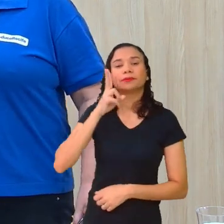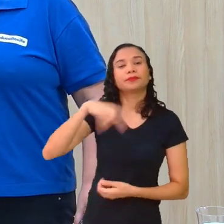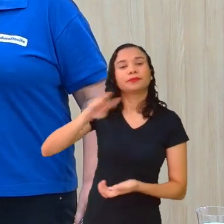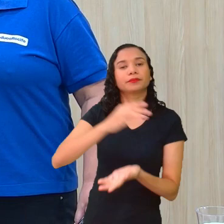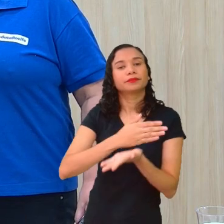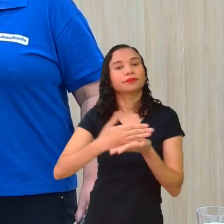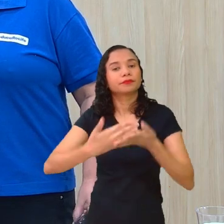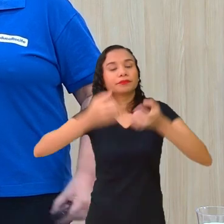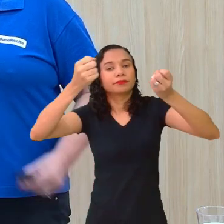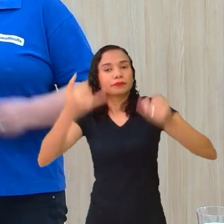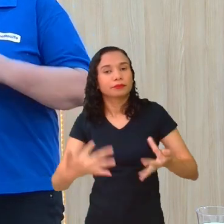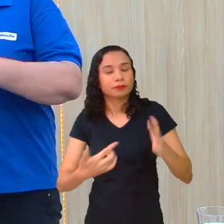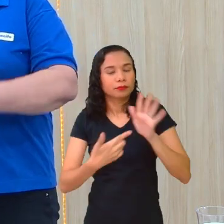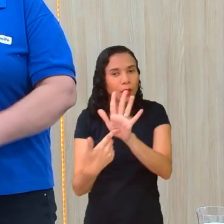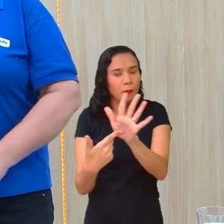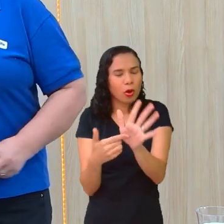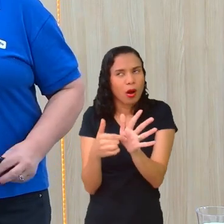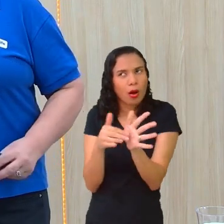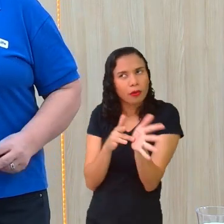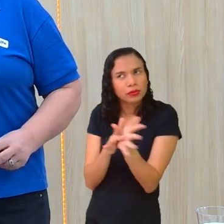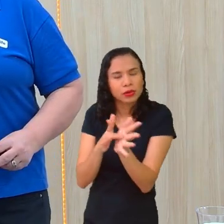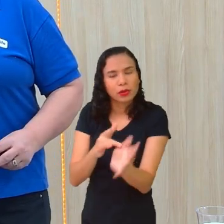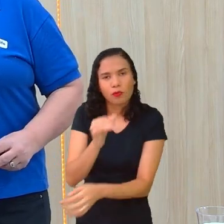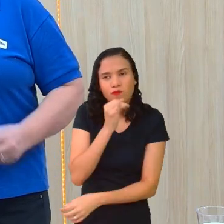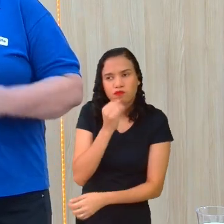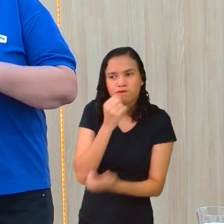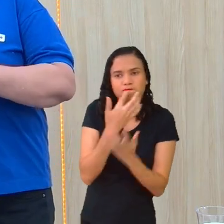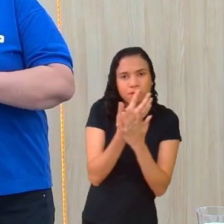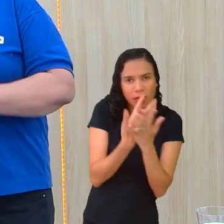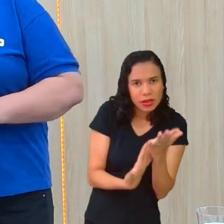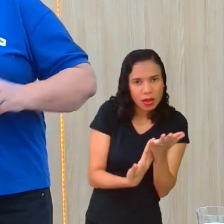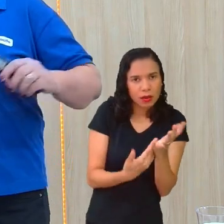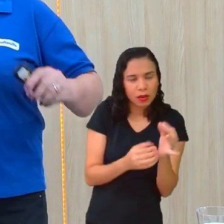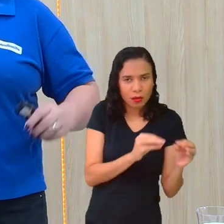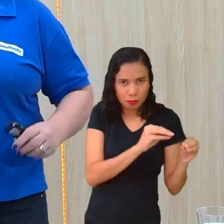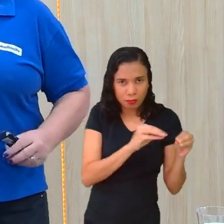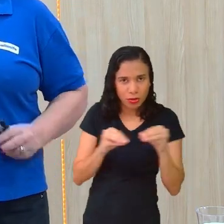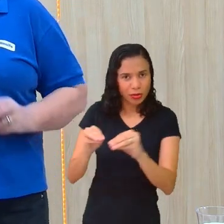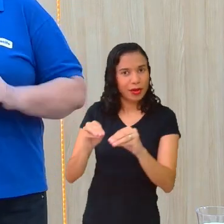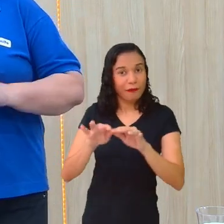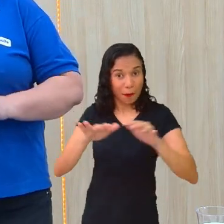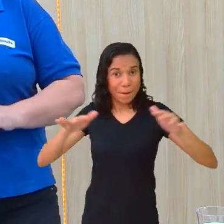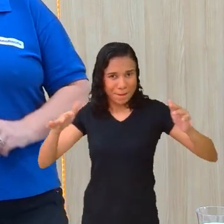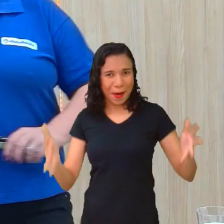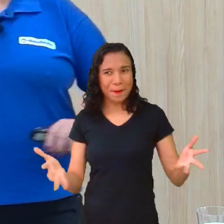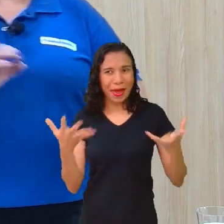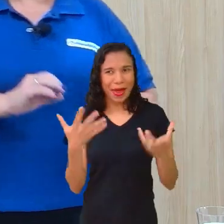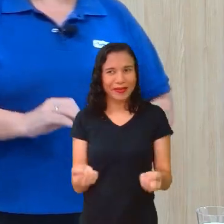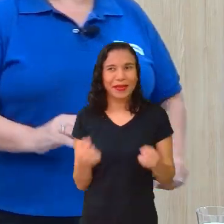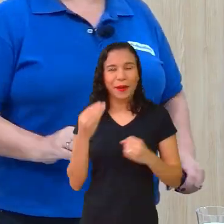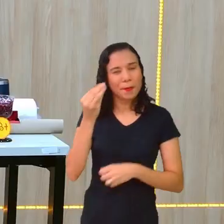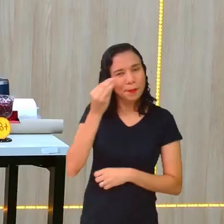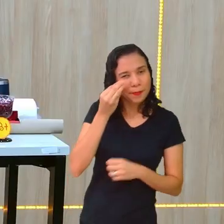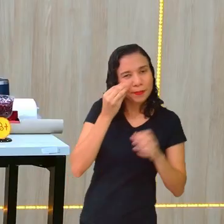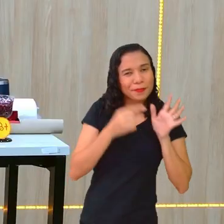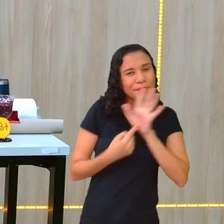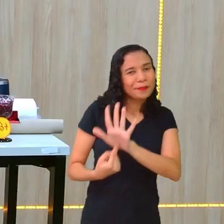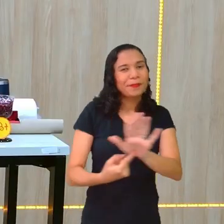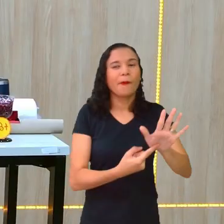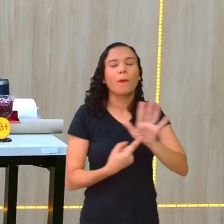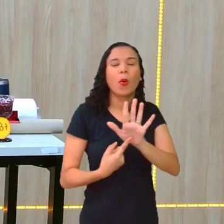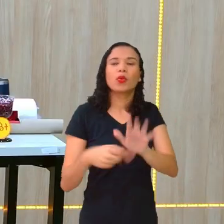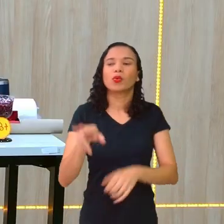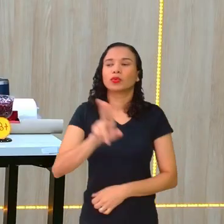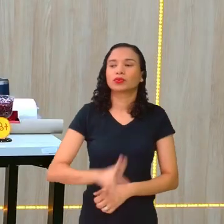a fazer uma simulação de uma doação de sangue. Mas antes, vamos lá para a mesa que eu vou mostrar cada um deles e o que foi